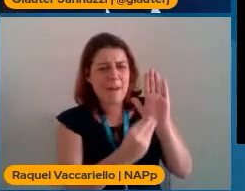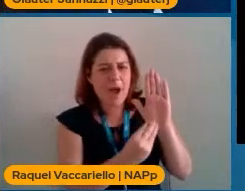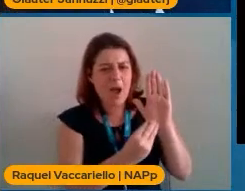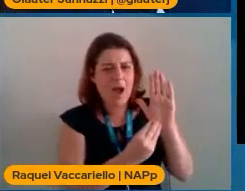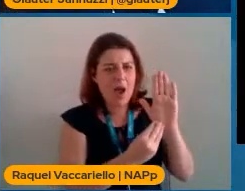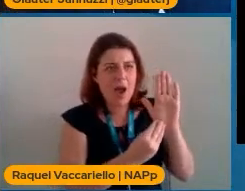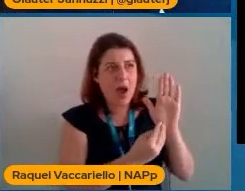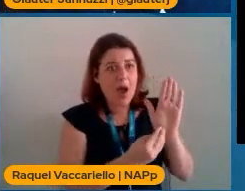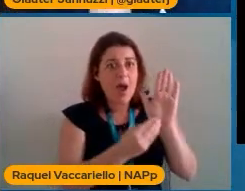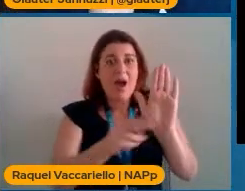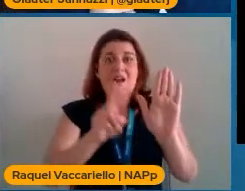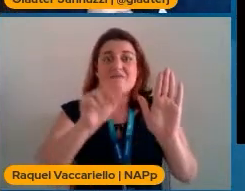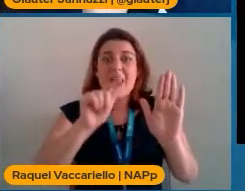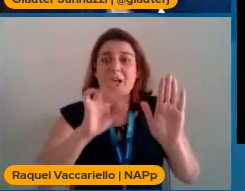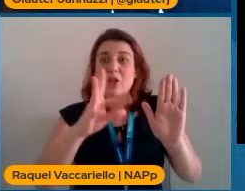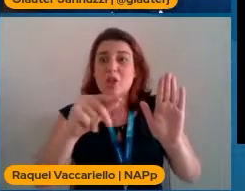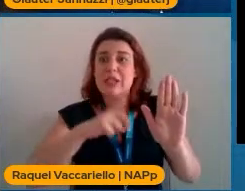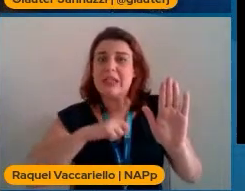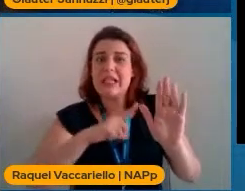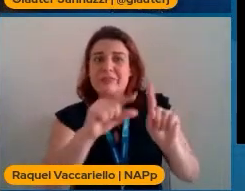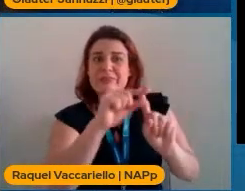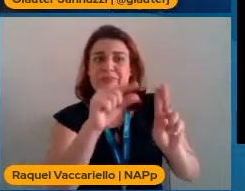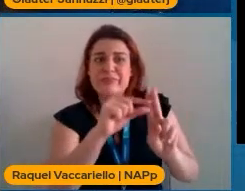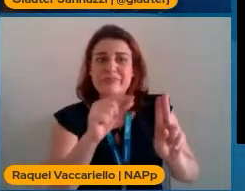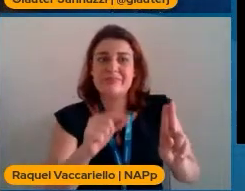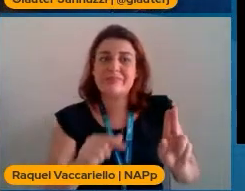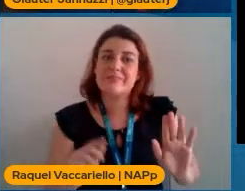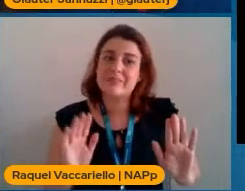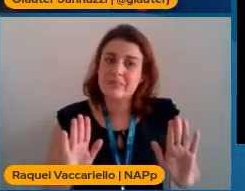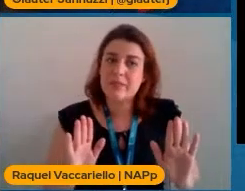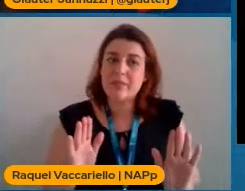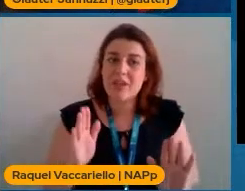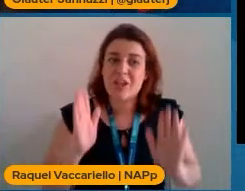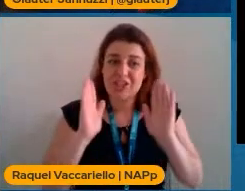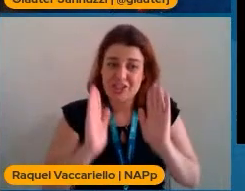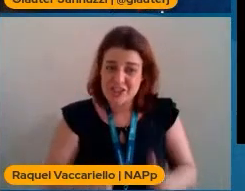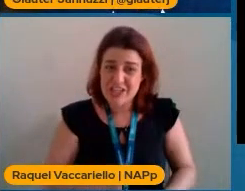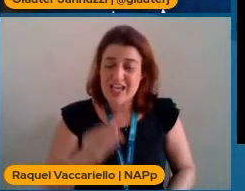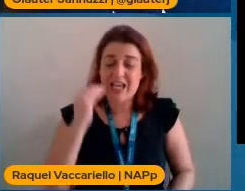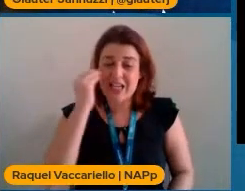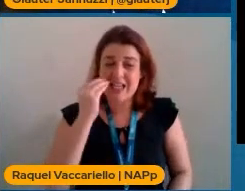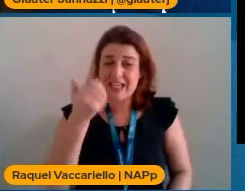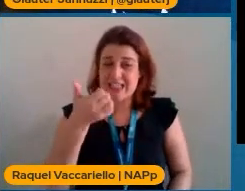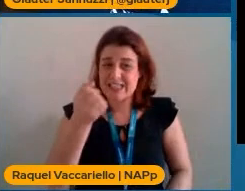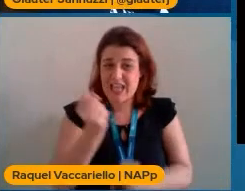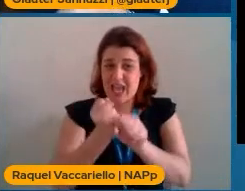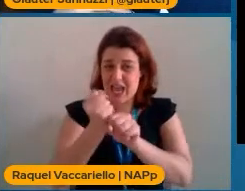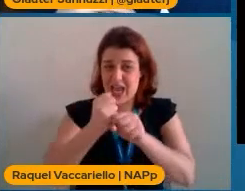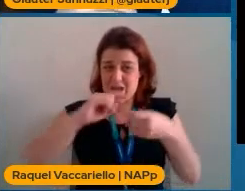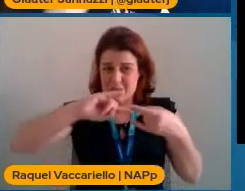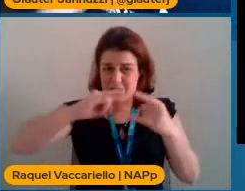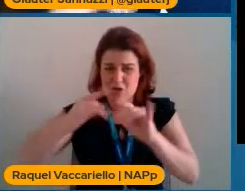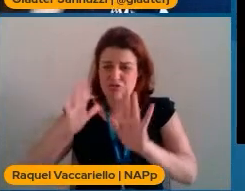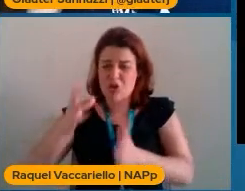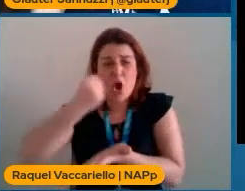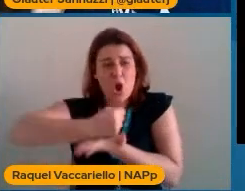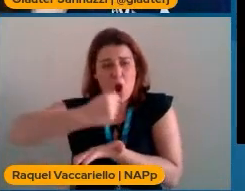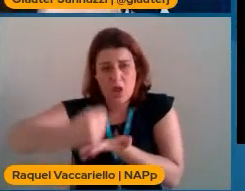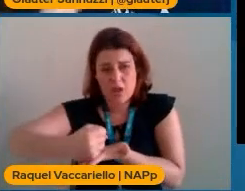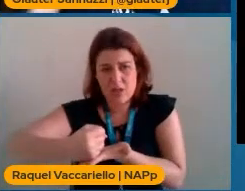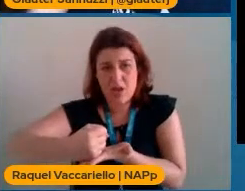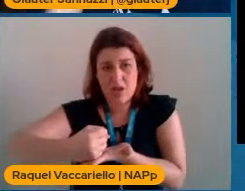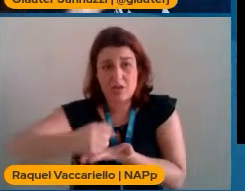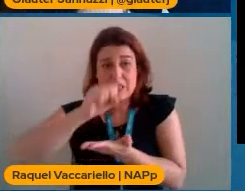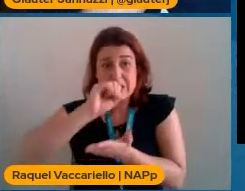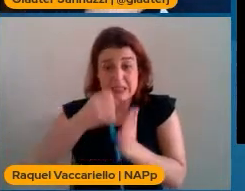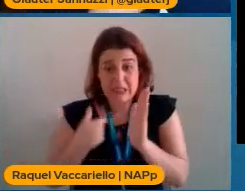vagas que estão no LinkedIn. Beleza. Olha, em 16 anos de Microsoft, já contratei muita gente. Agora, quando a gente abre uma vaga, ainda